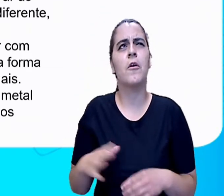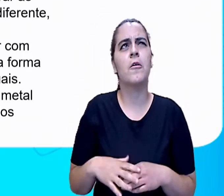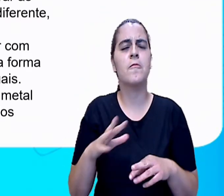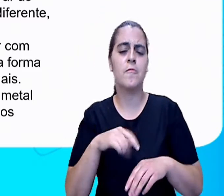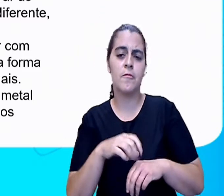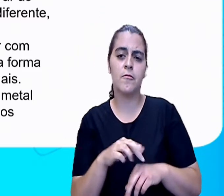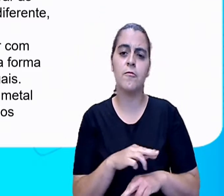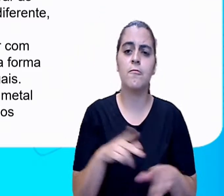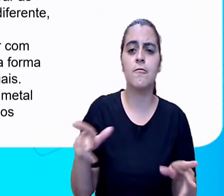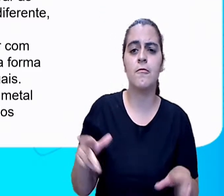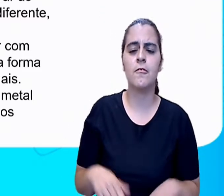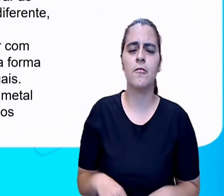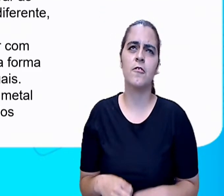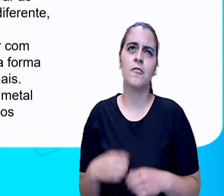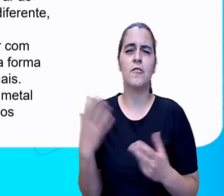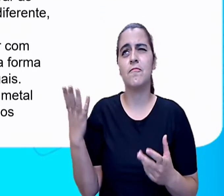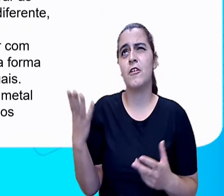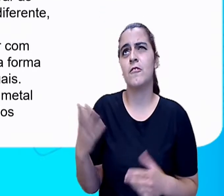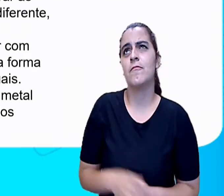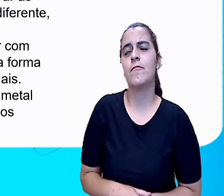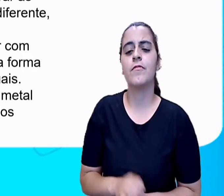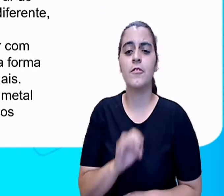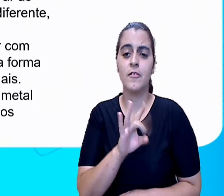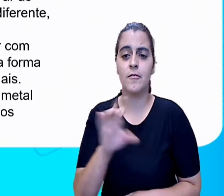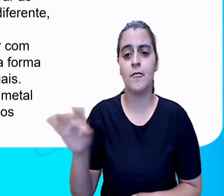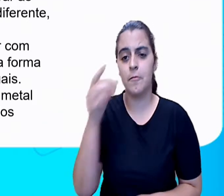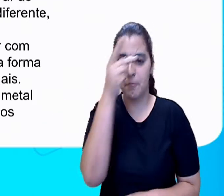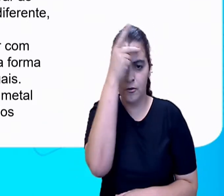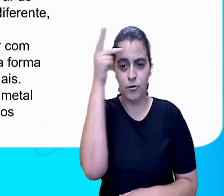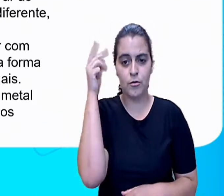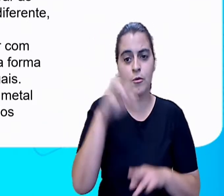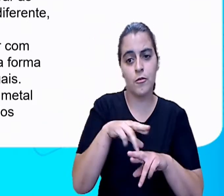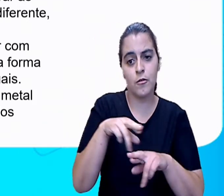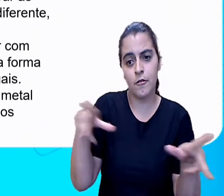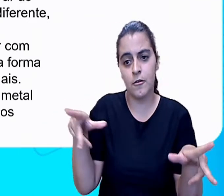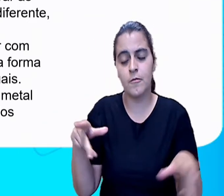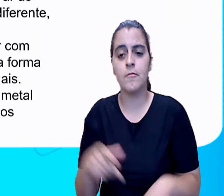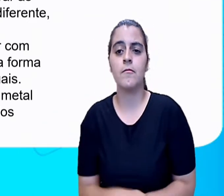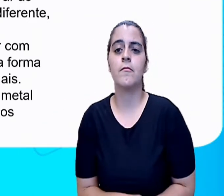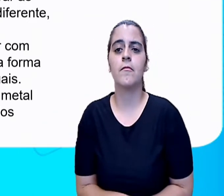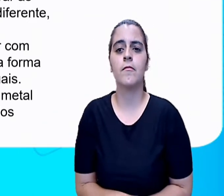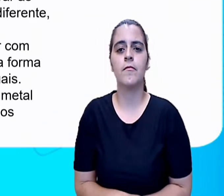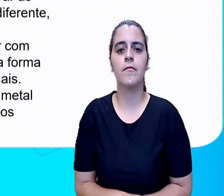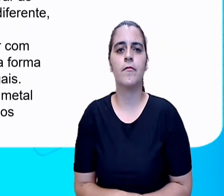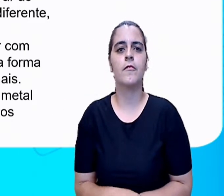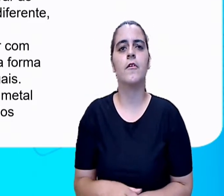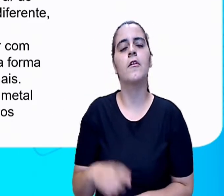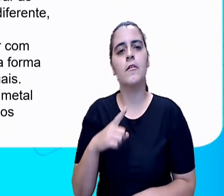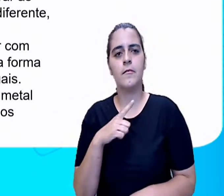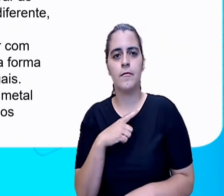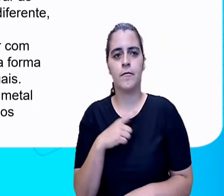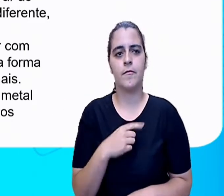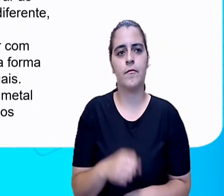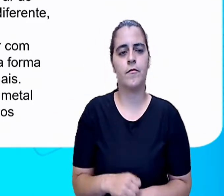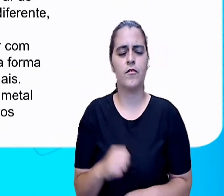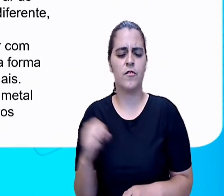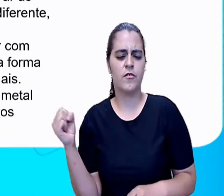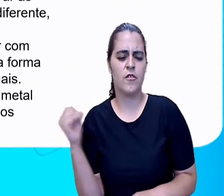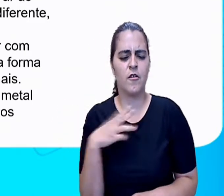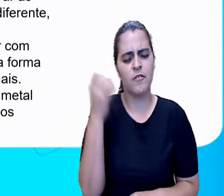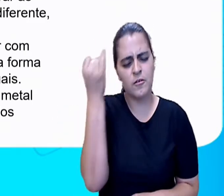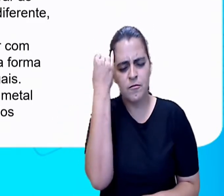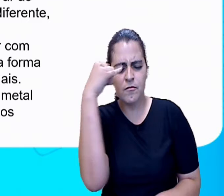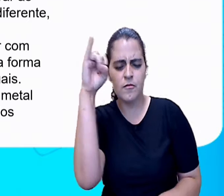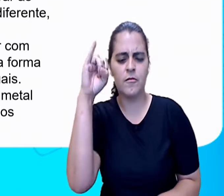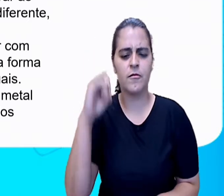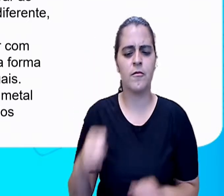ficava diferente. É claro, cada rei era de um tamanho. Então tiveram novas